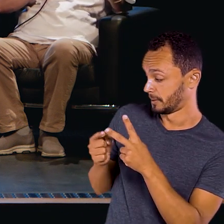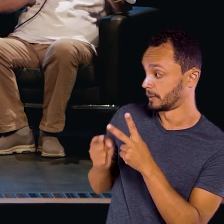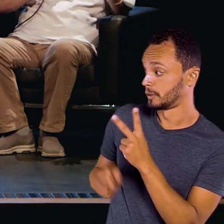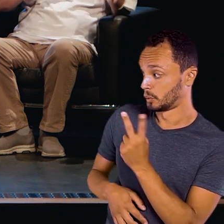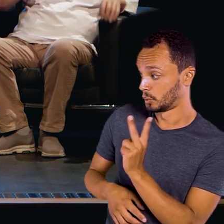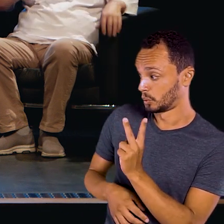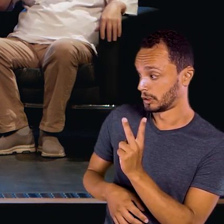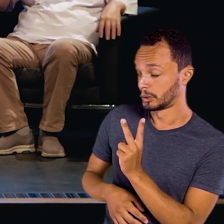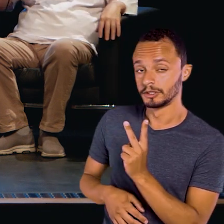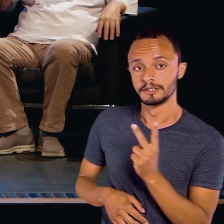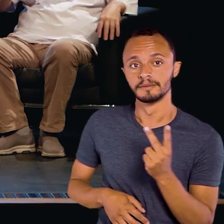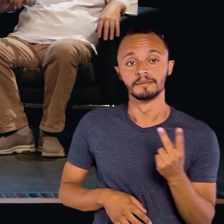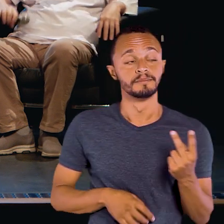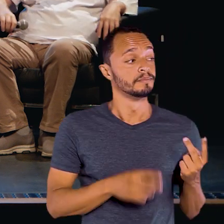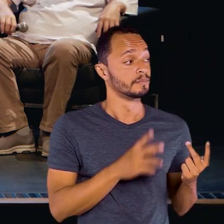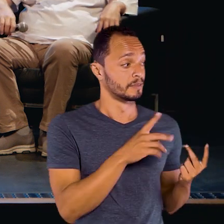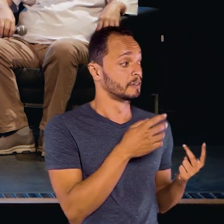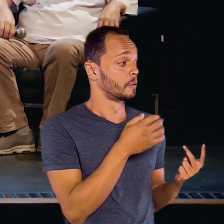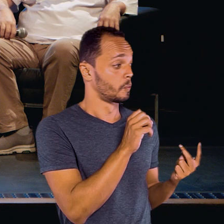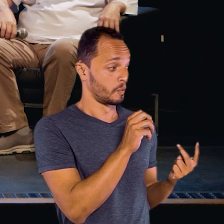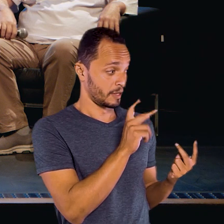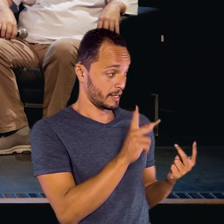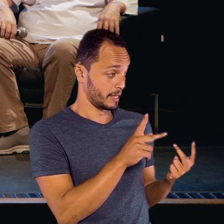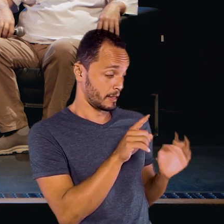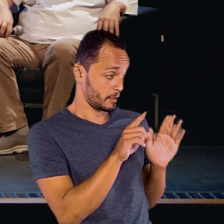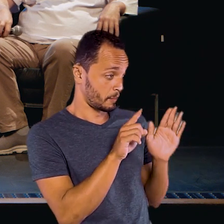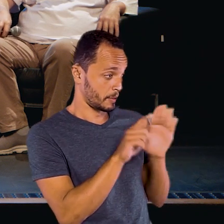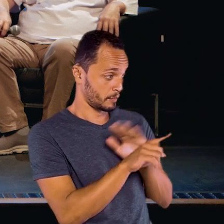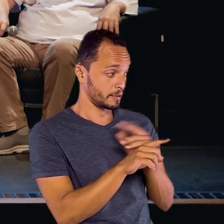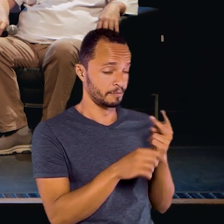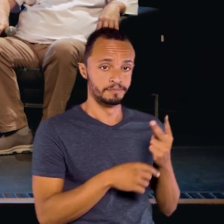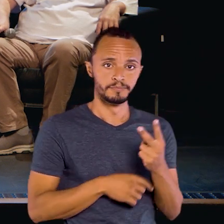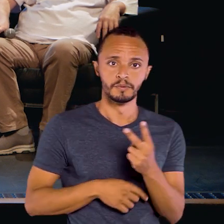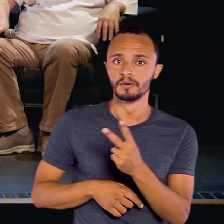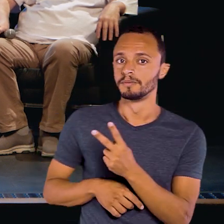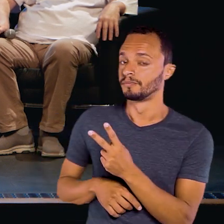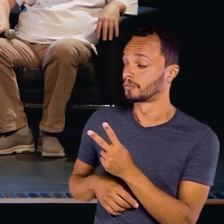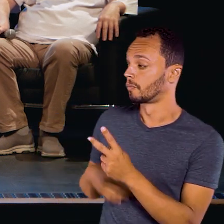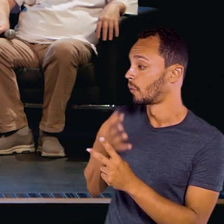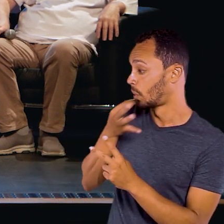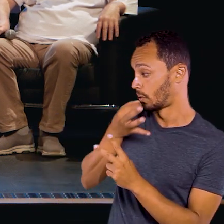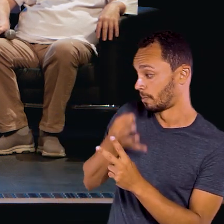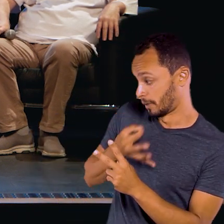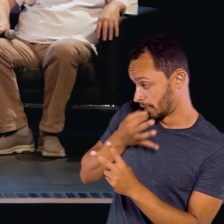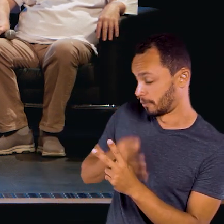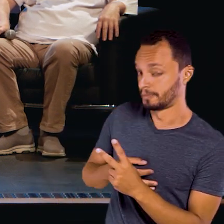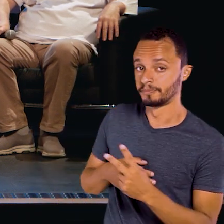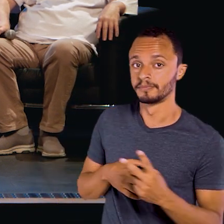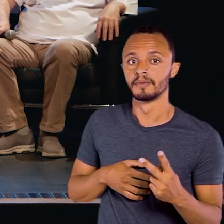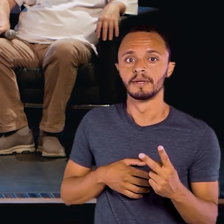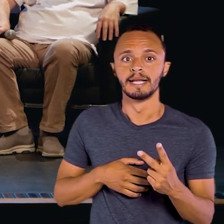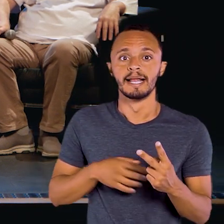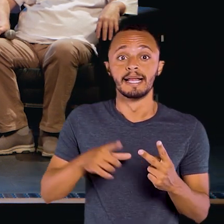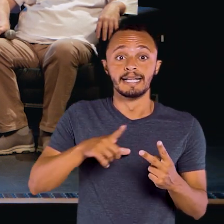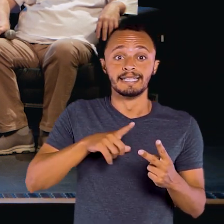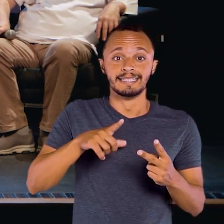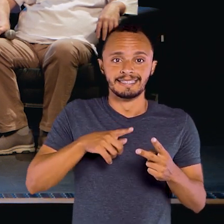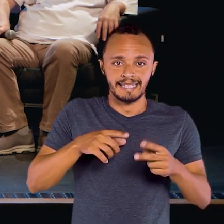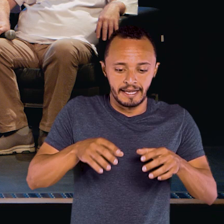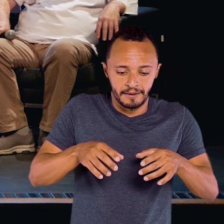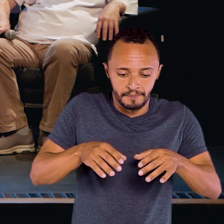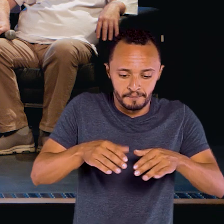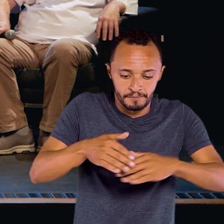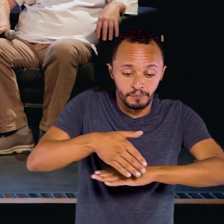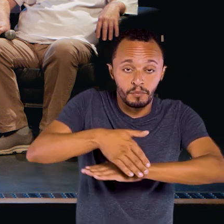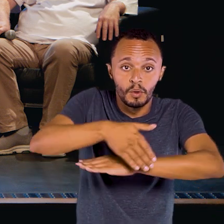você... Não, quando se elege, quem é que vai perguntar? Assim, na calçada desse restaurante, tem um petisco da Vila que ocupa